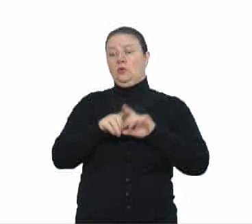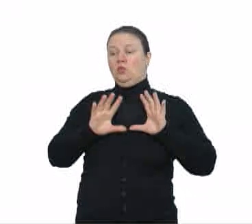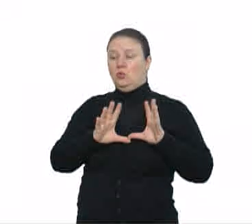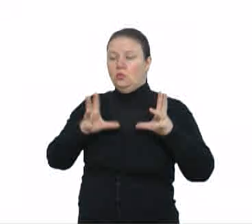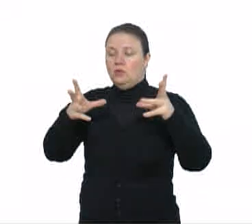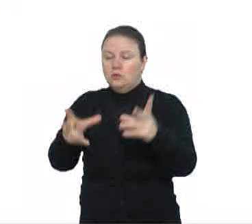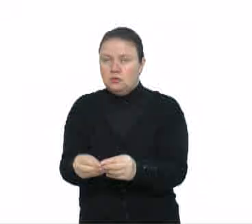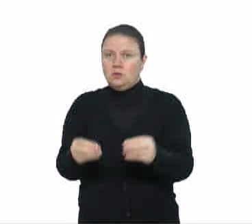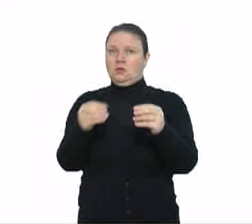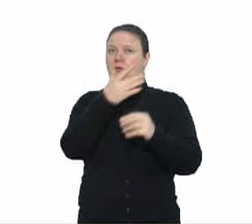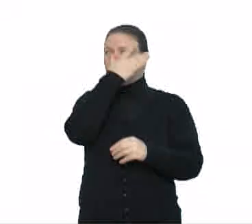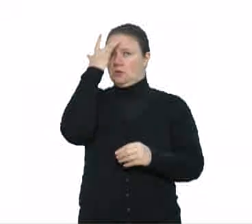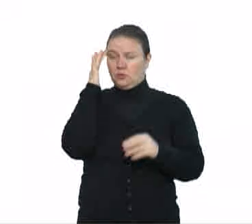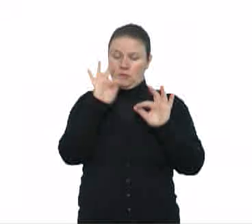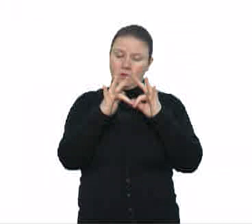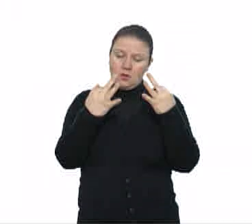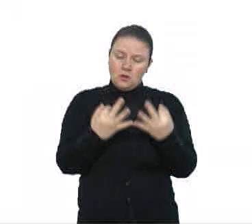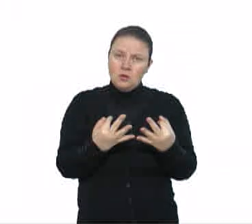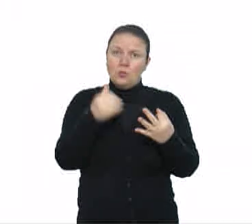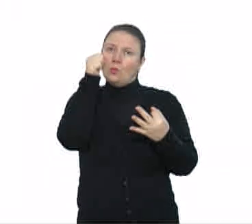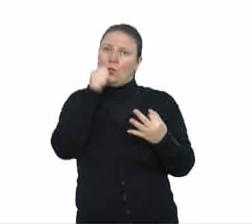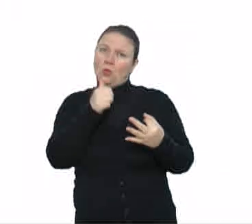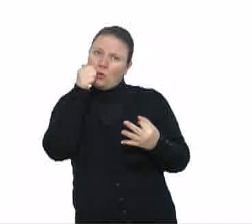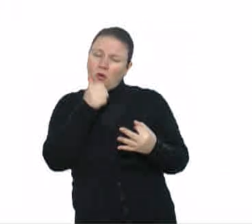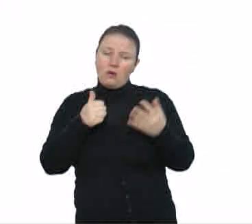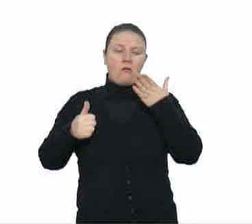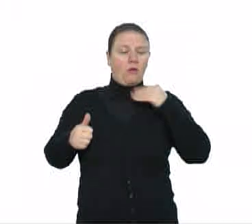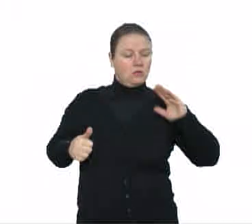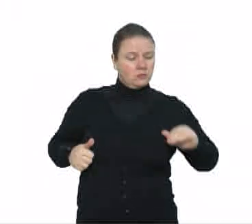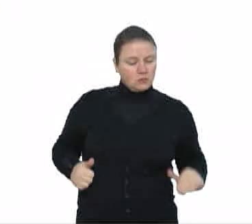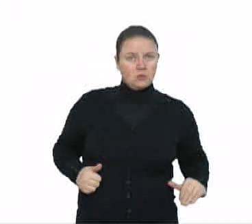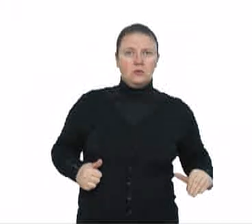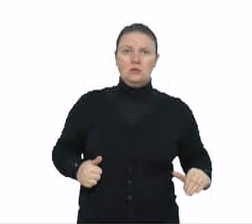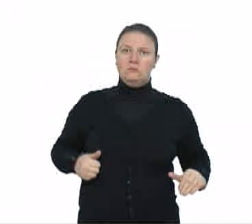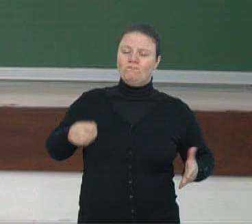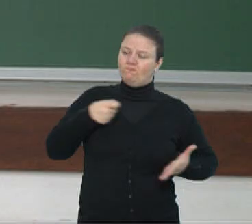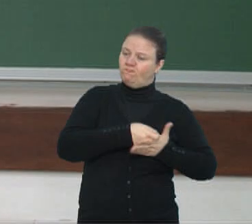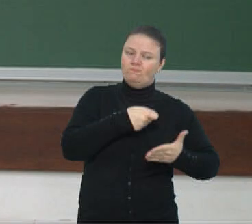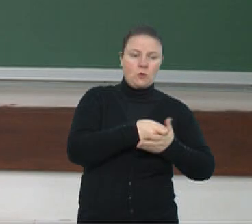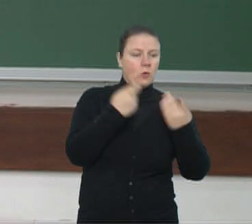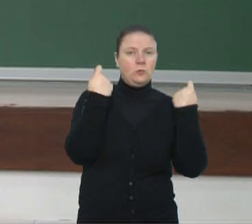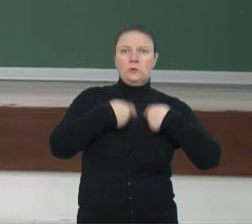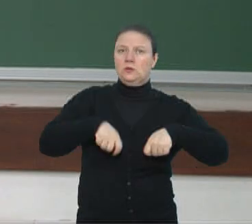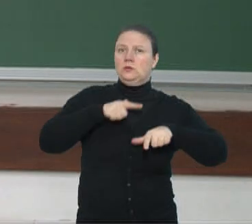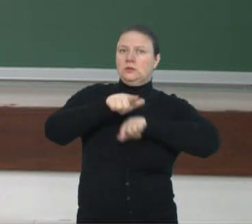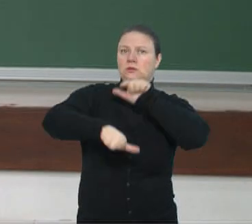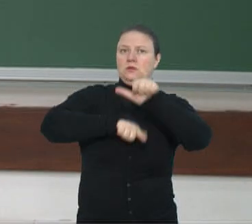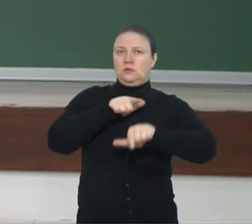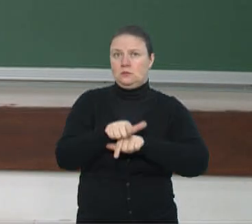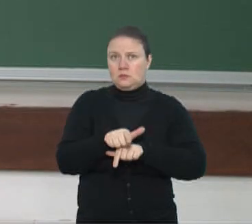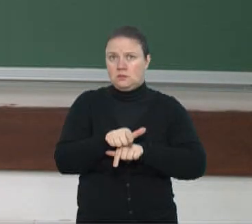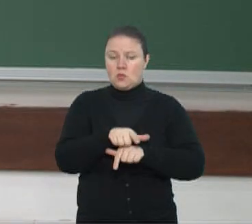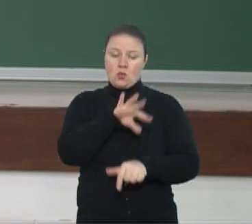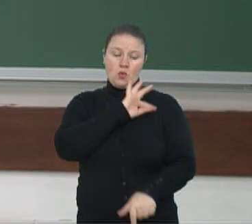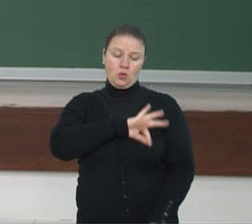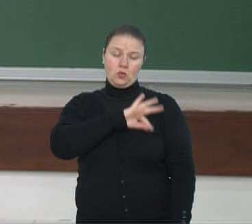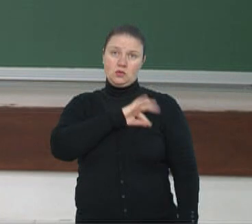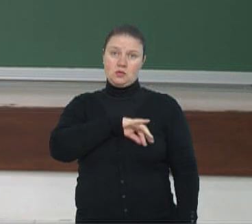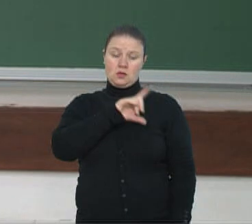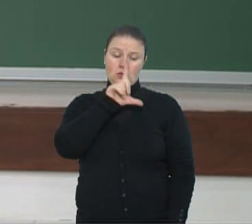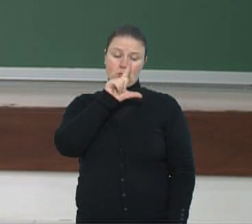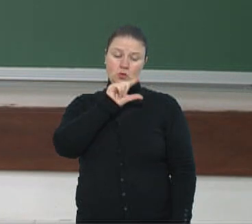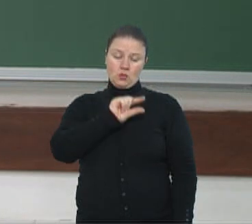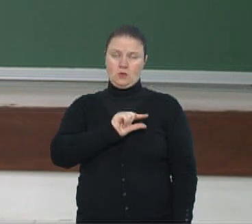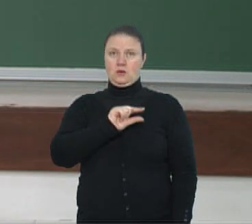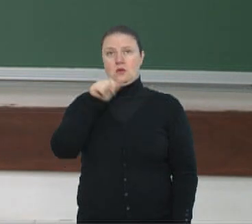membros da família, mulheres e crianças, a trabalharem. Volto a lembrar vocês que mulheres e crianças ganhavam menos salário do que